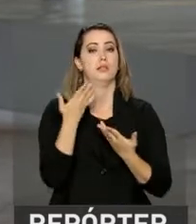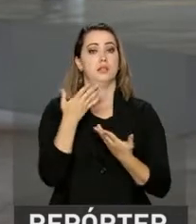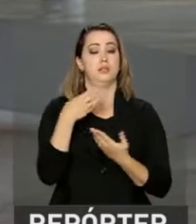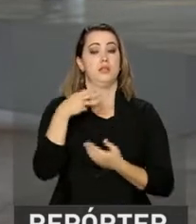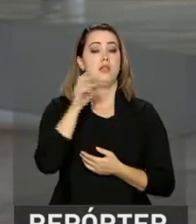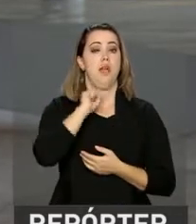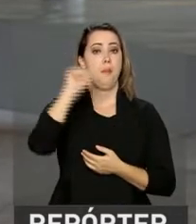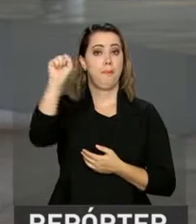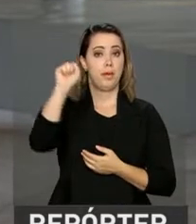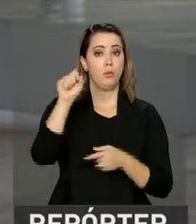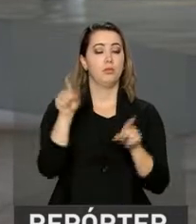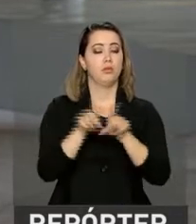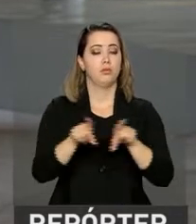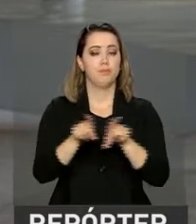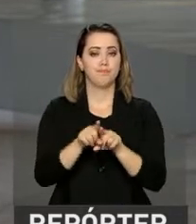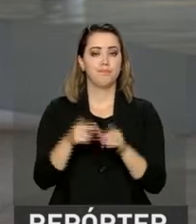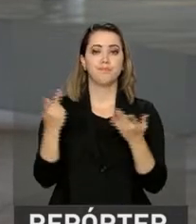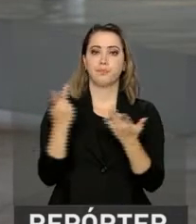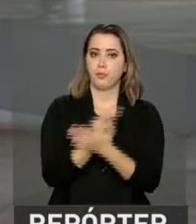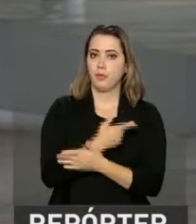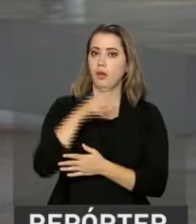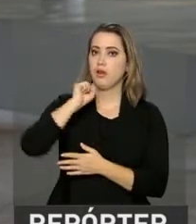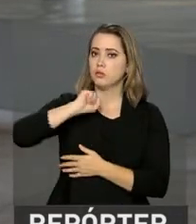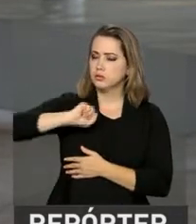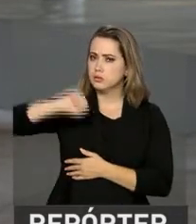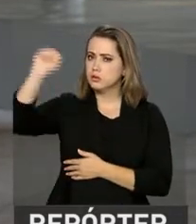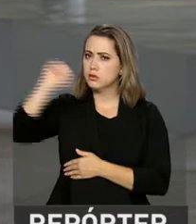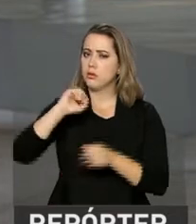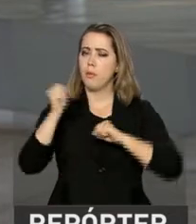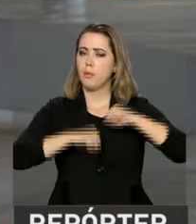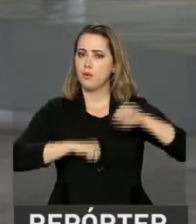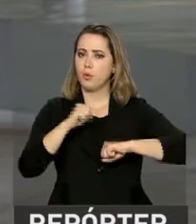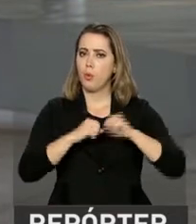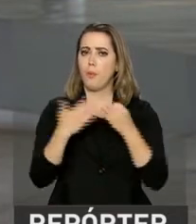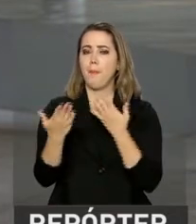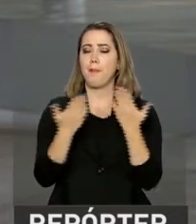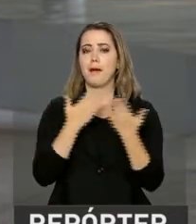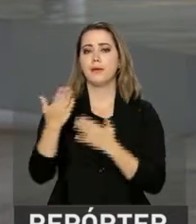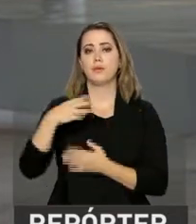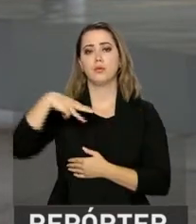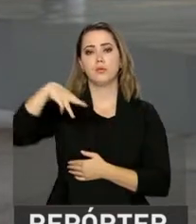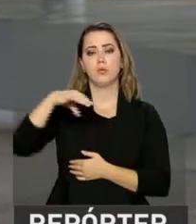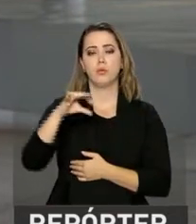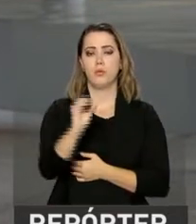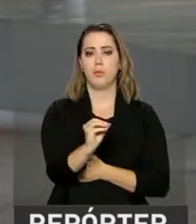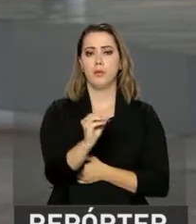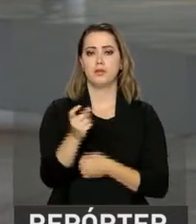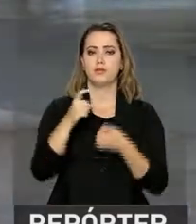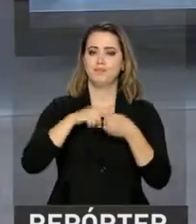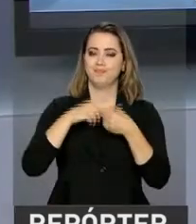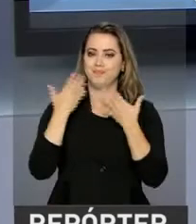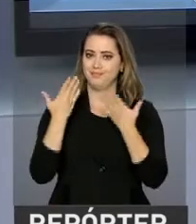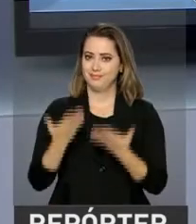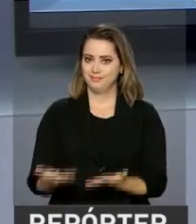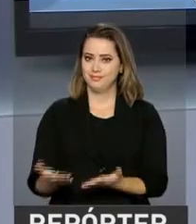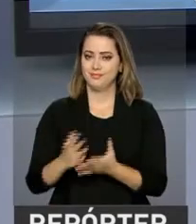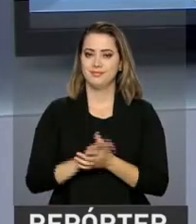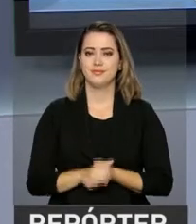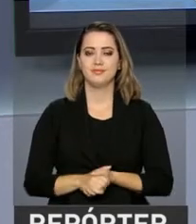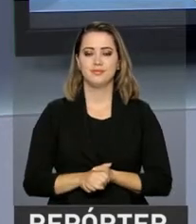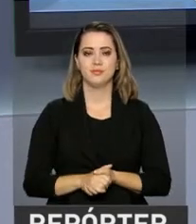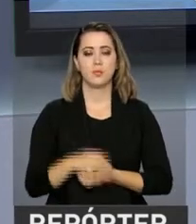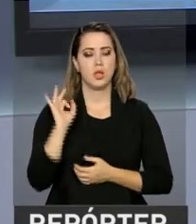ocorreu a ampliação na produção industrial na comparação com março eu volto com você gostou de roberto